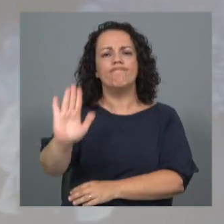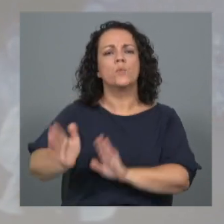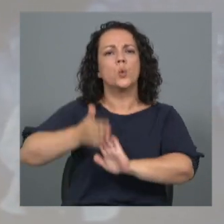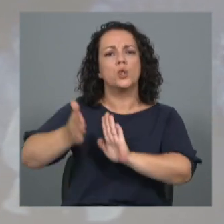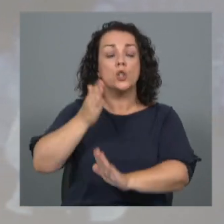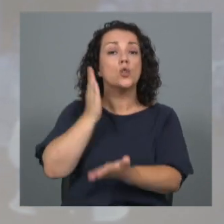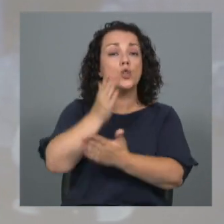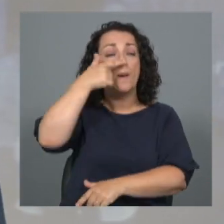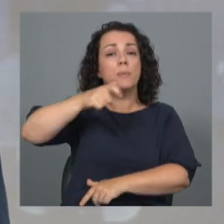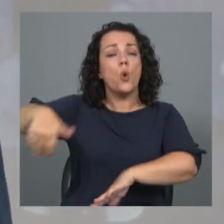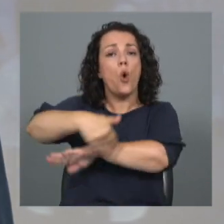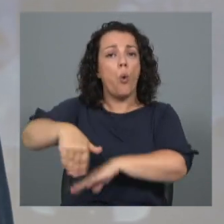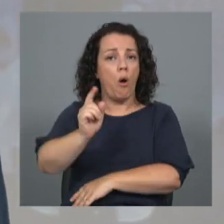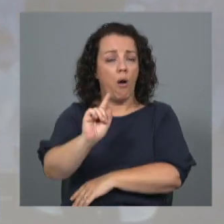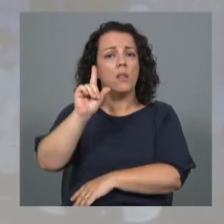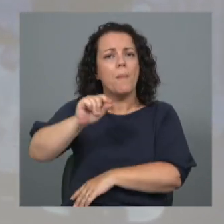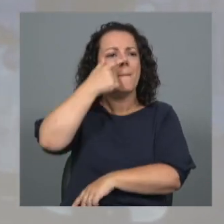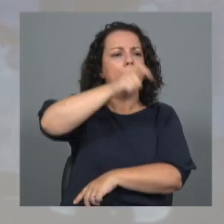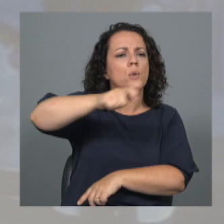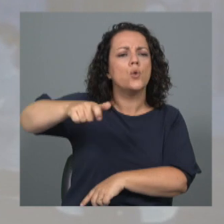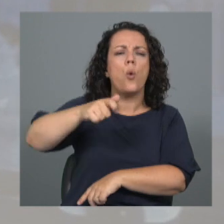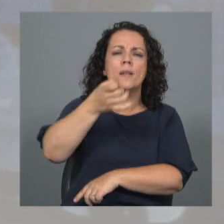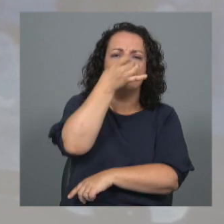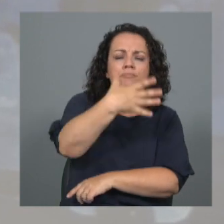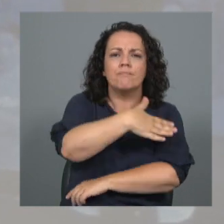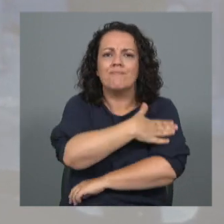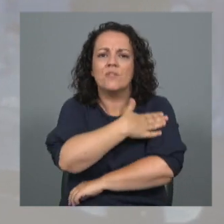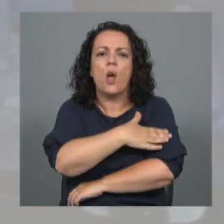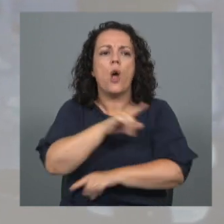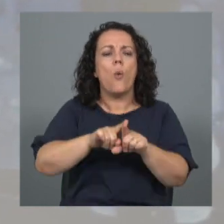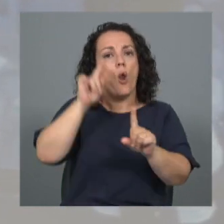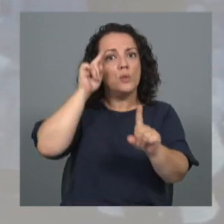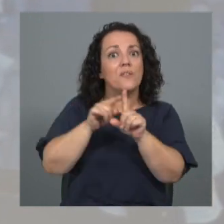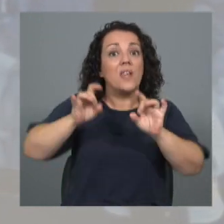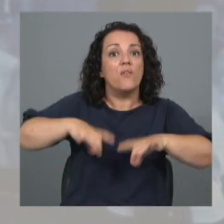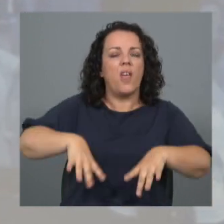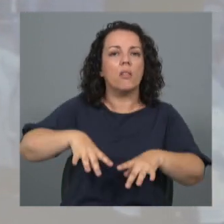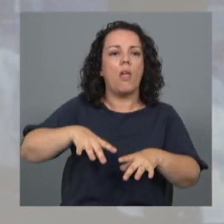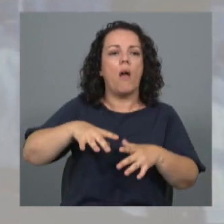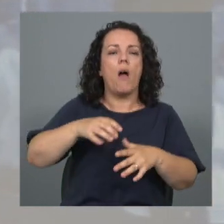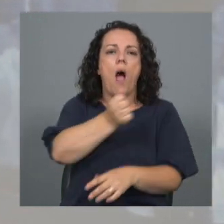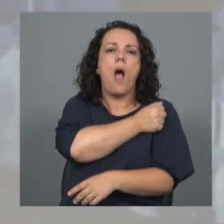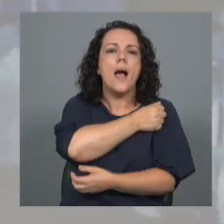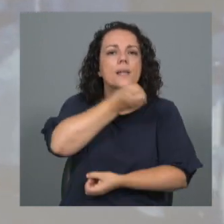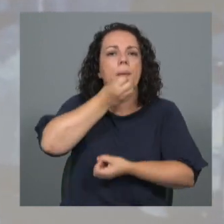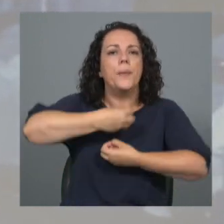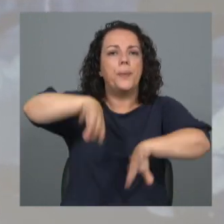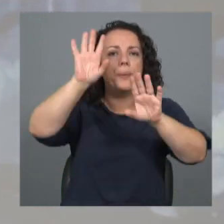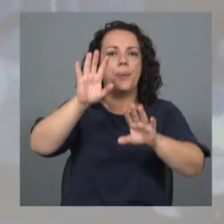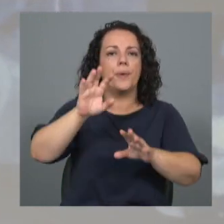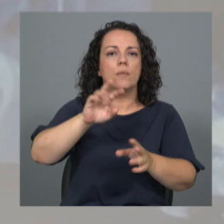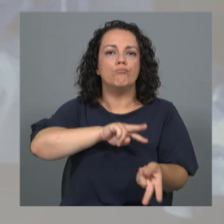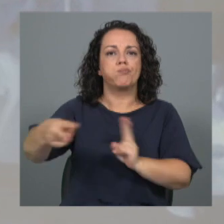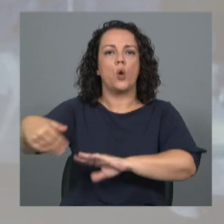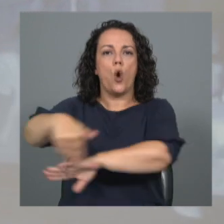sem-abrigo, é para outros públicos vulneráveis, mas é para evitar que estas pessoas cheguem à rua, que fiquem sem teto, que são